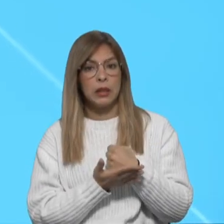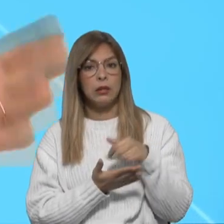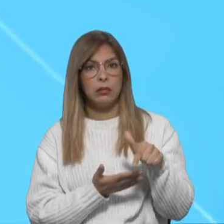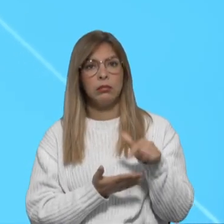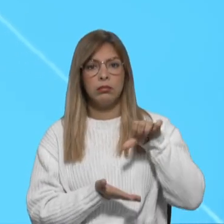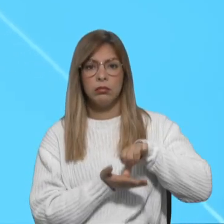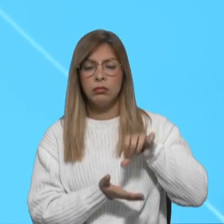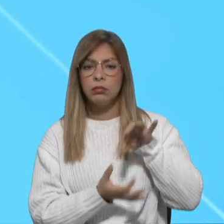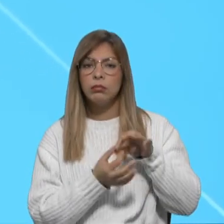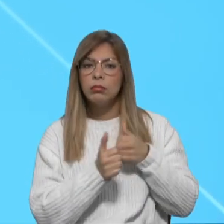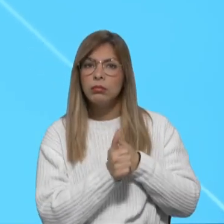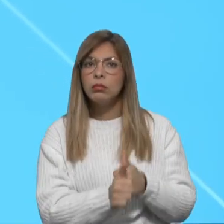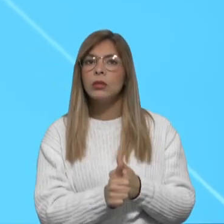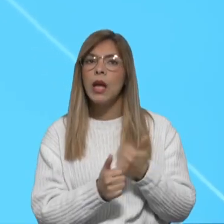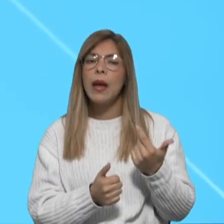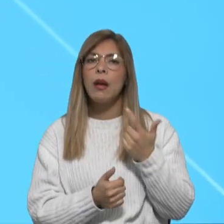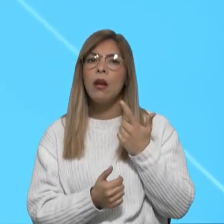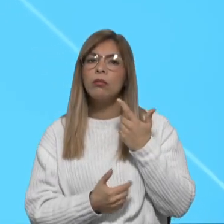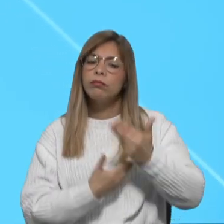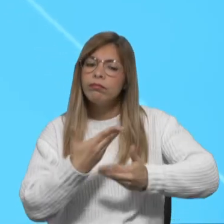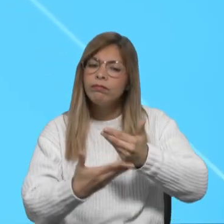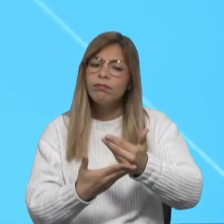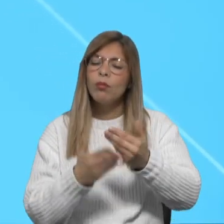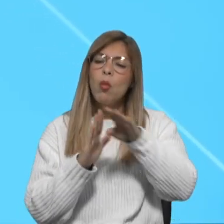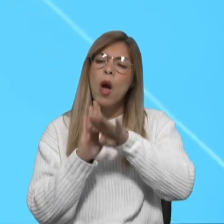Cardoso, vai girar em torno de que programa? Assim, de forma